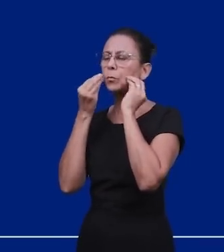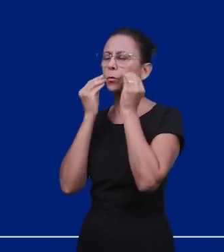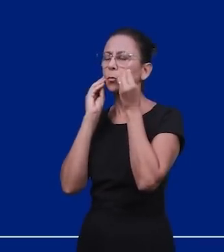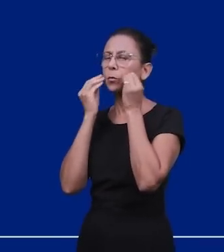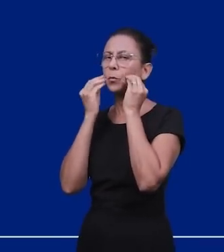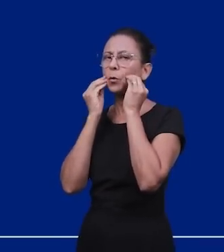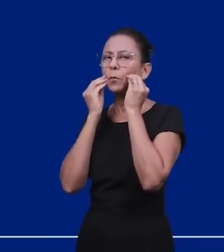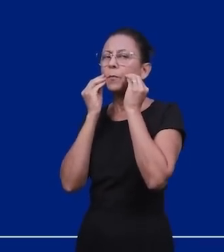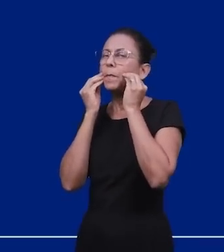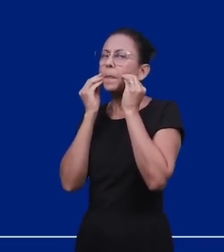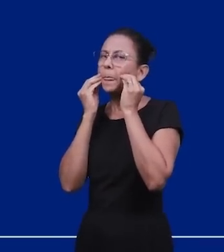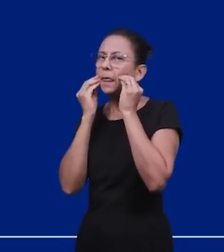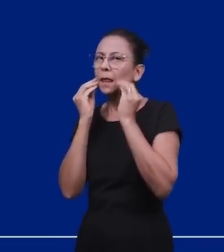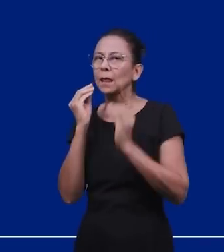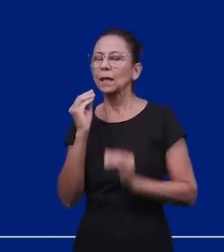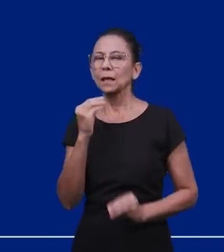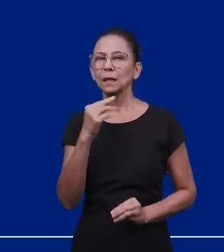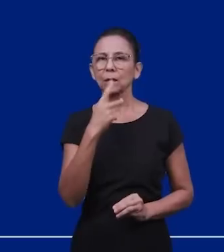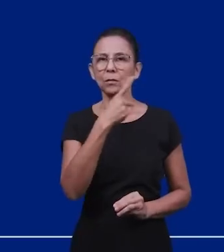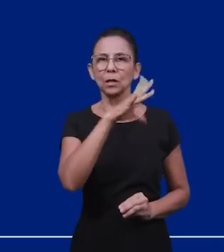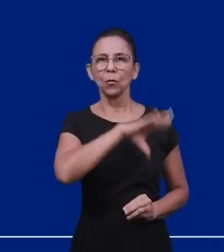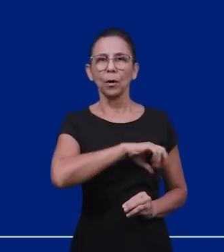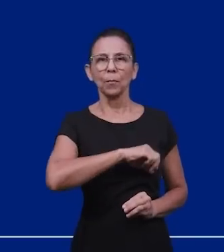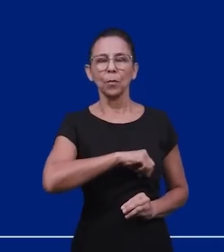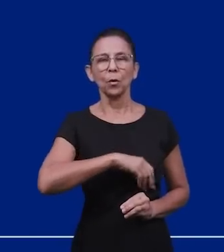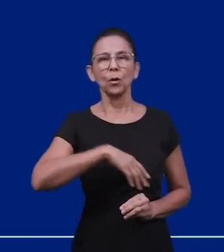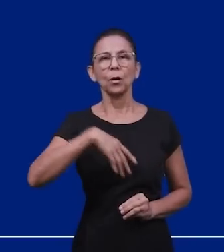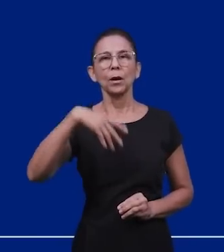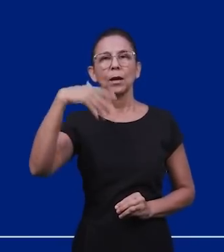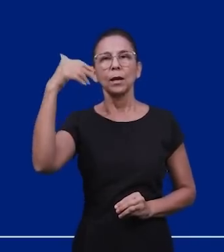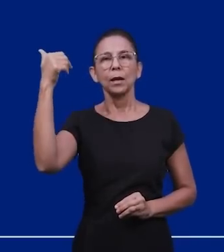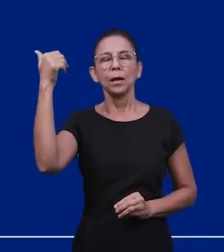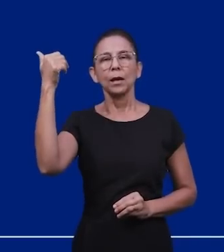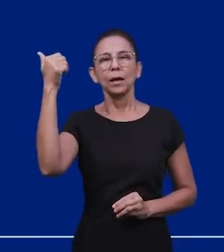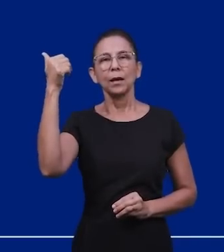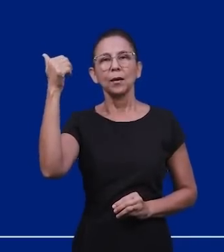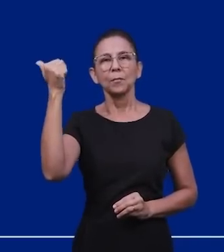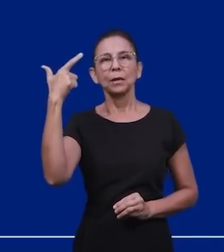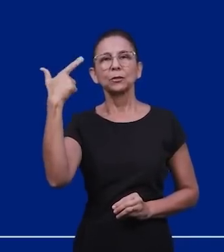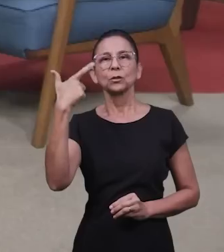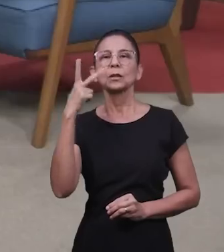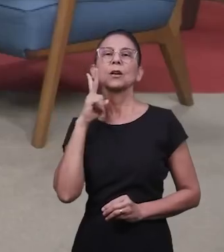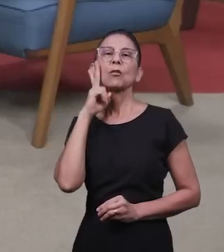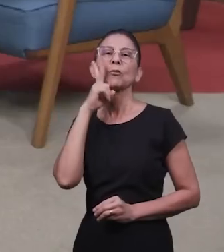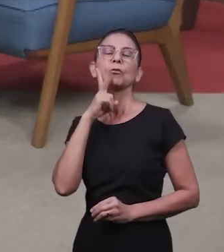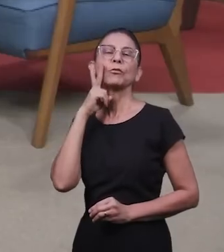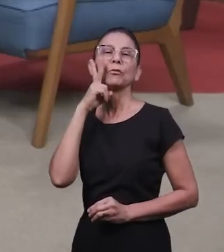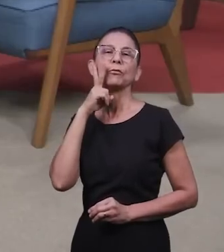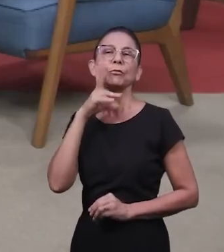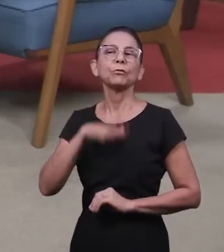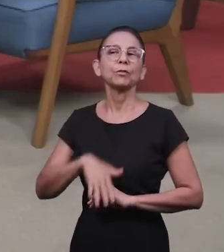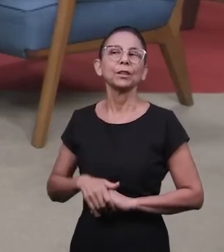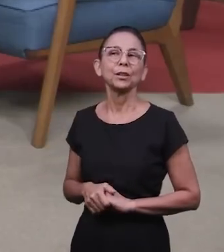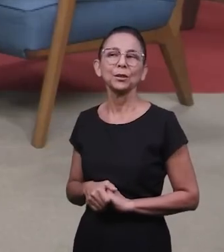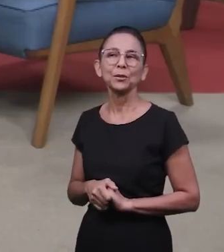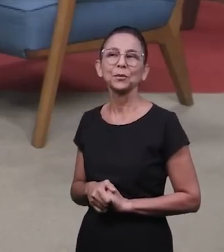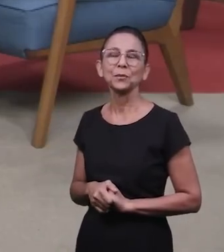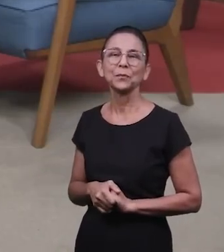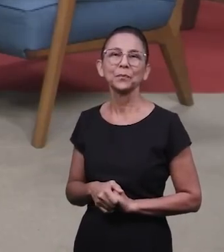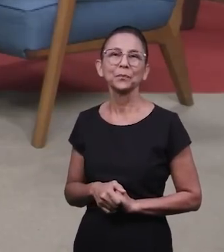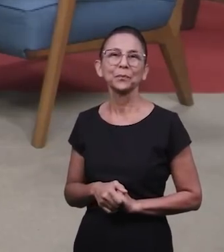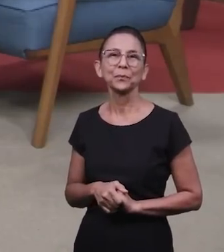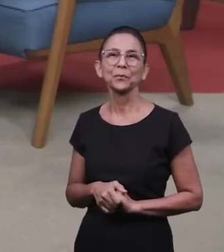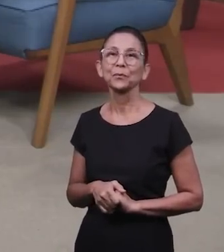o seu amor do que o vinho. Essa expressão é da noiva ou do noivo? É a súplica